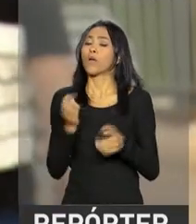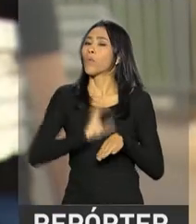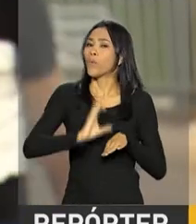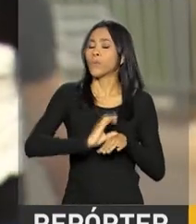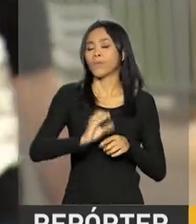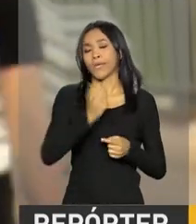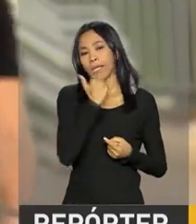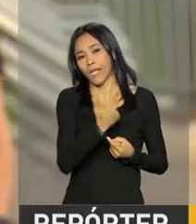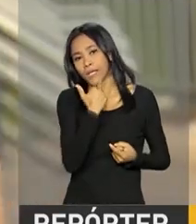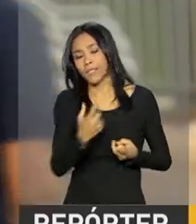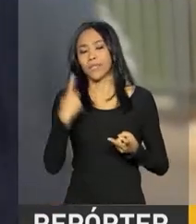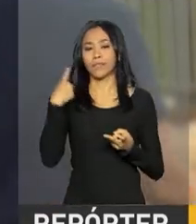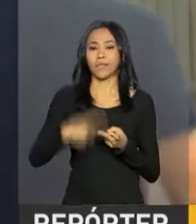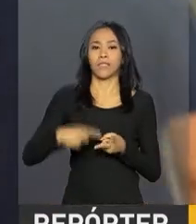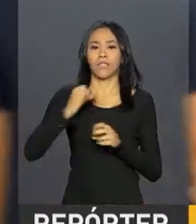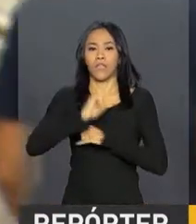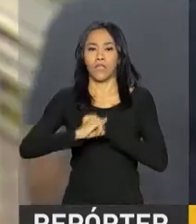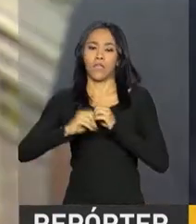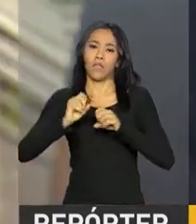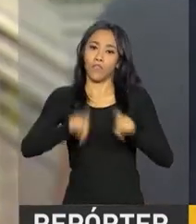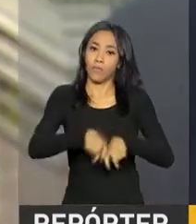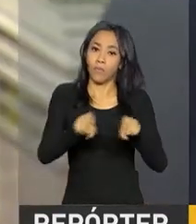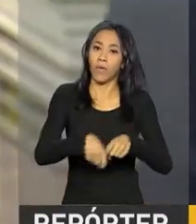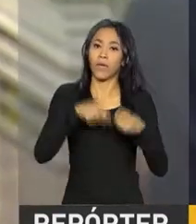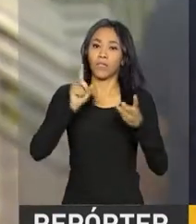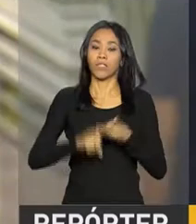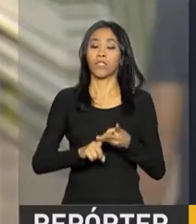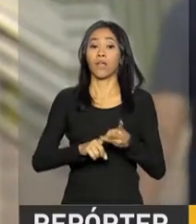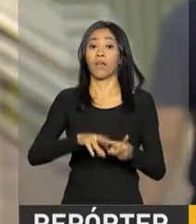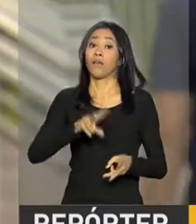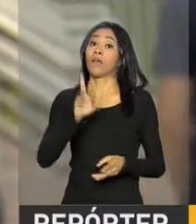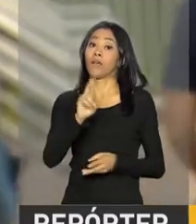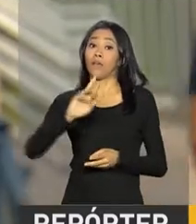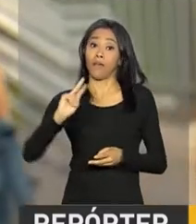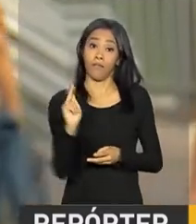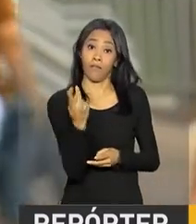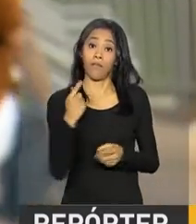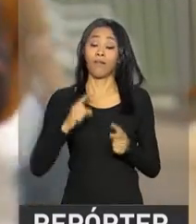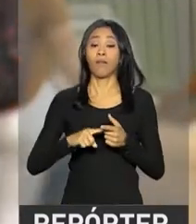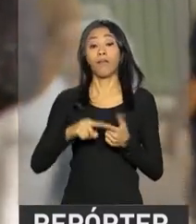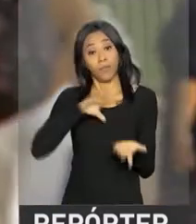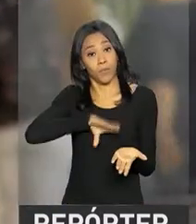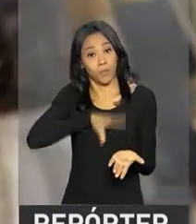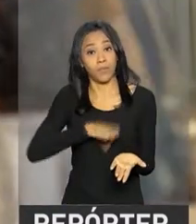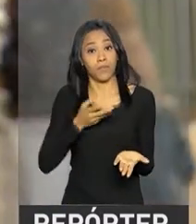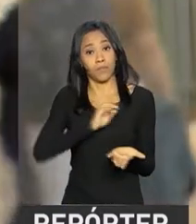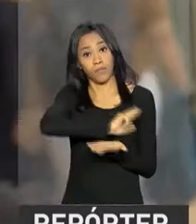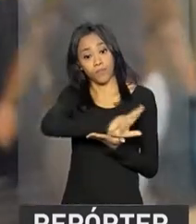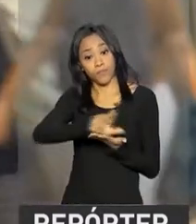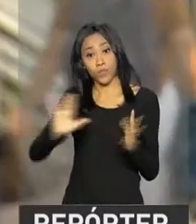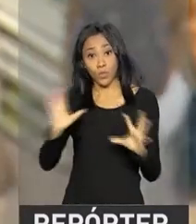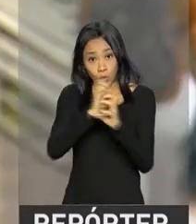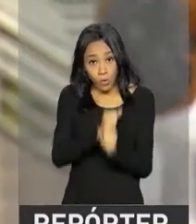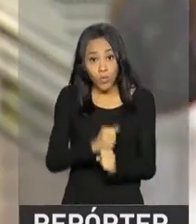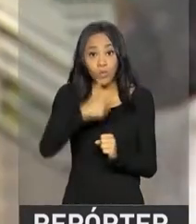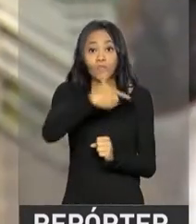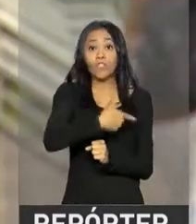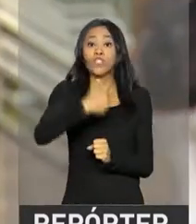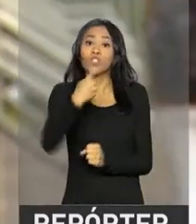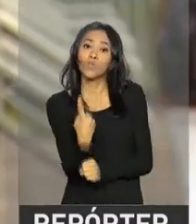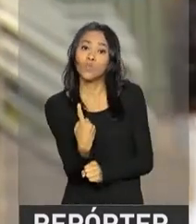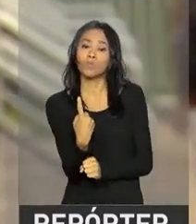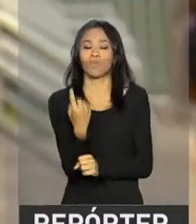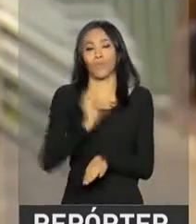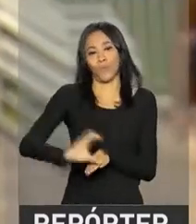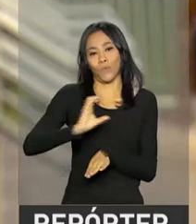inglês informática recursos humanos língua portuguesa ao todo são 21 cursos gratuitos e de